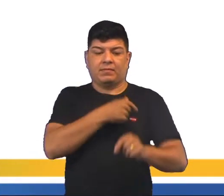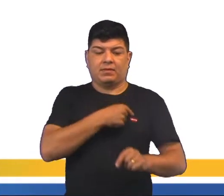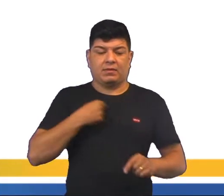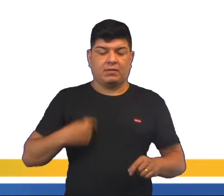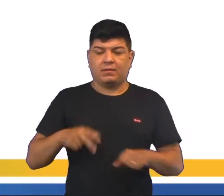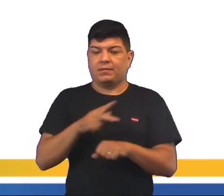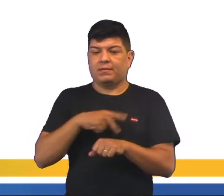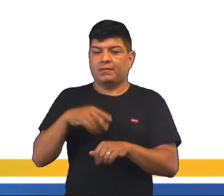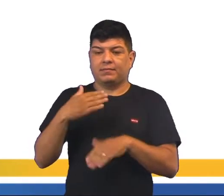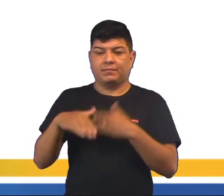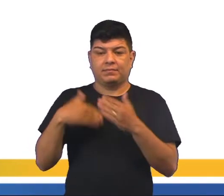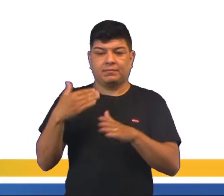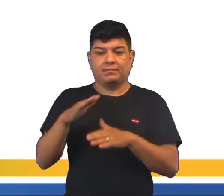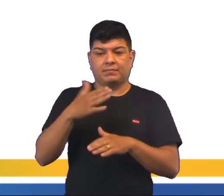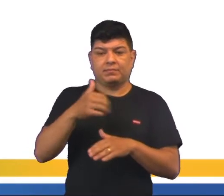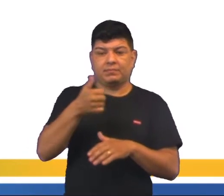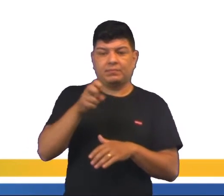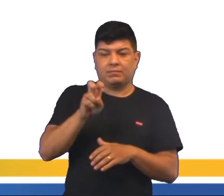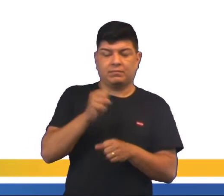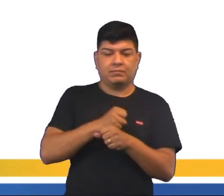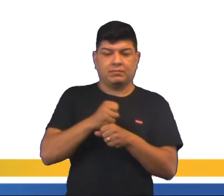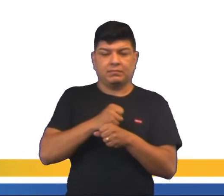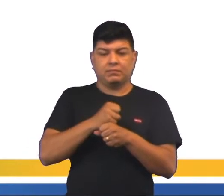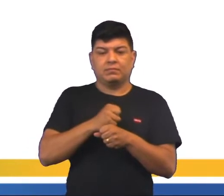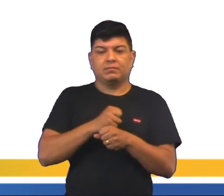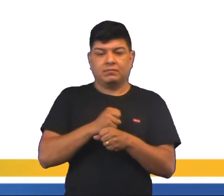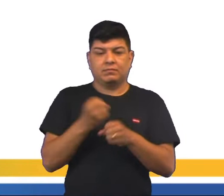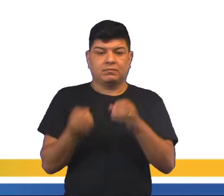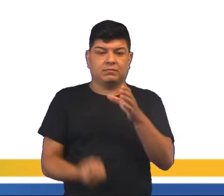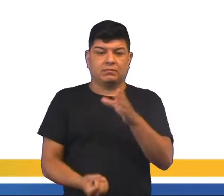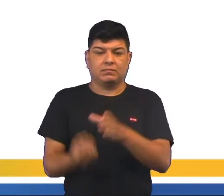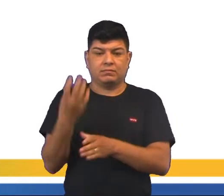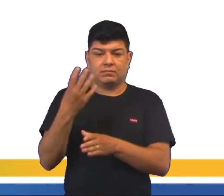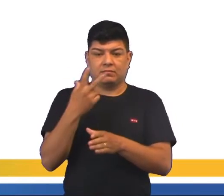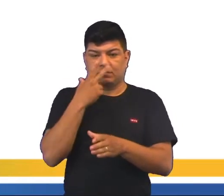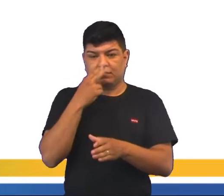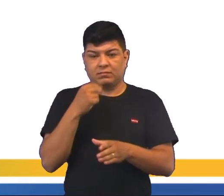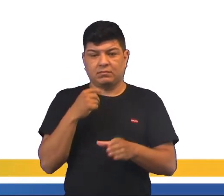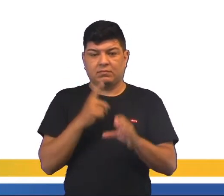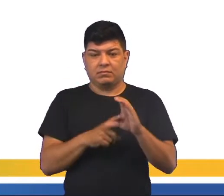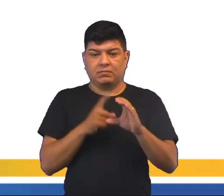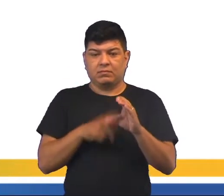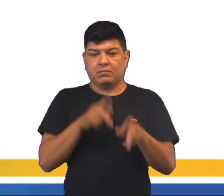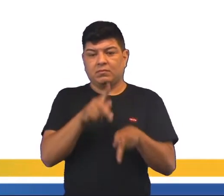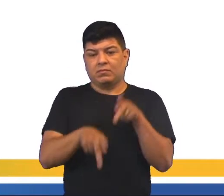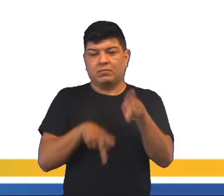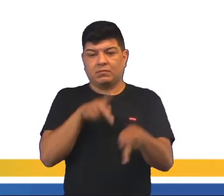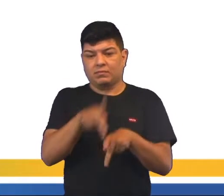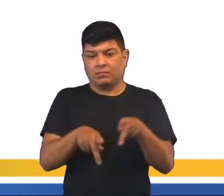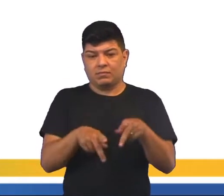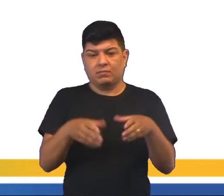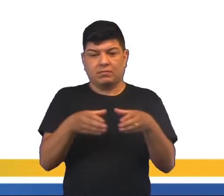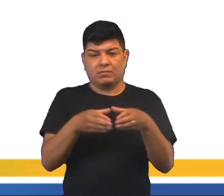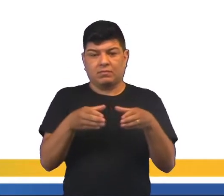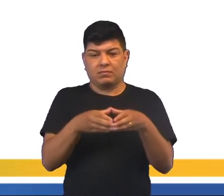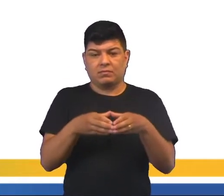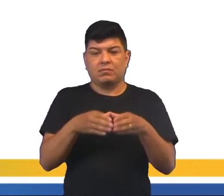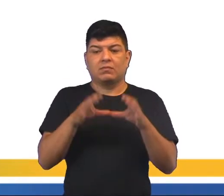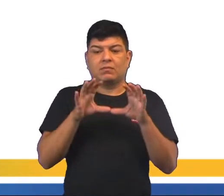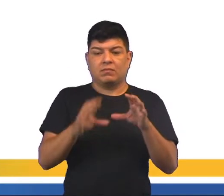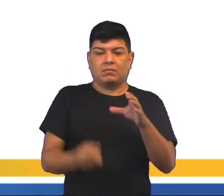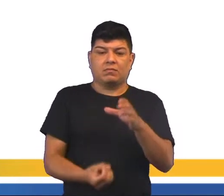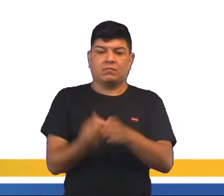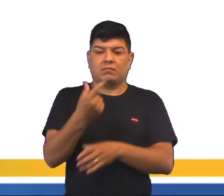China um país desenvolvido no prazo de 15 anos, né? A criação das comunas populares, né, que eram comunidades